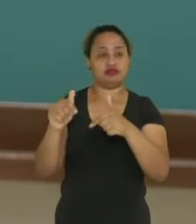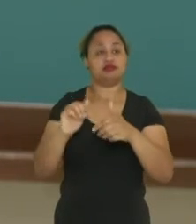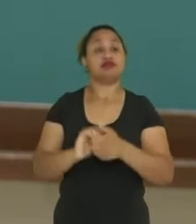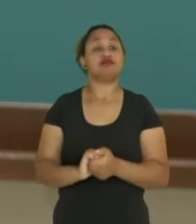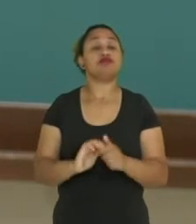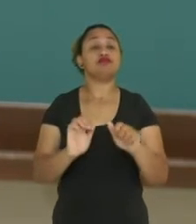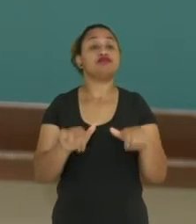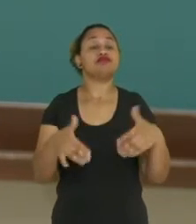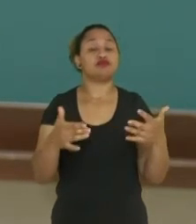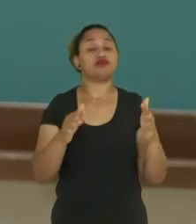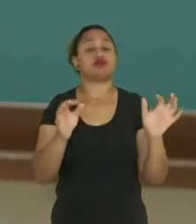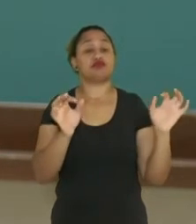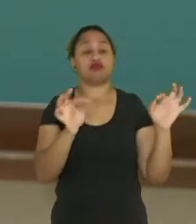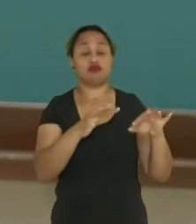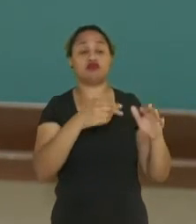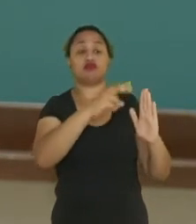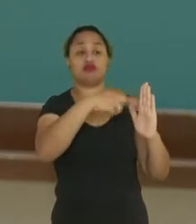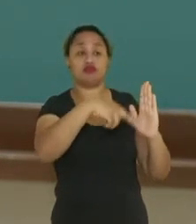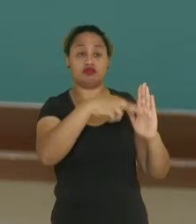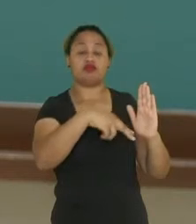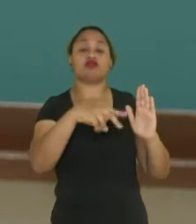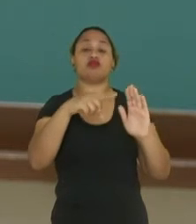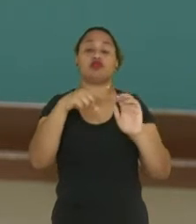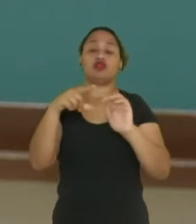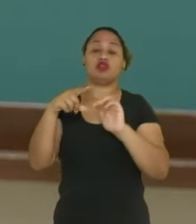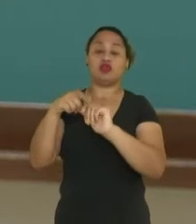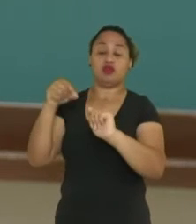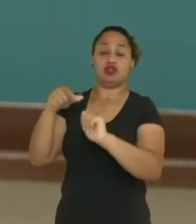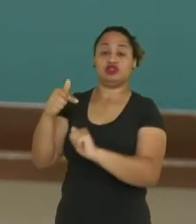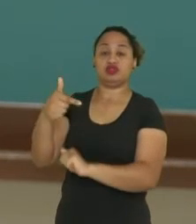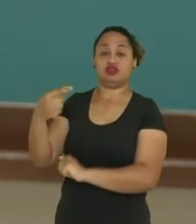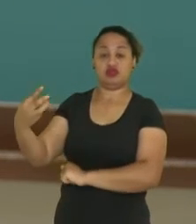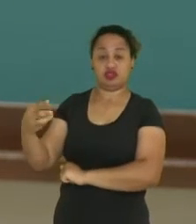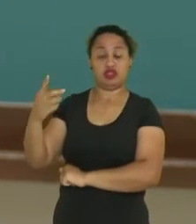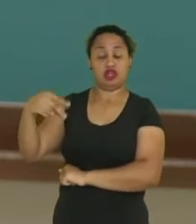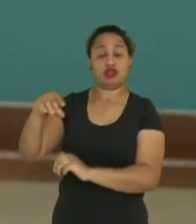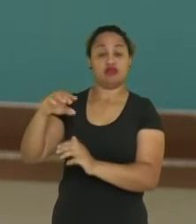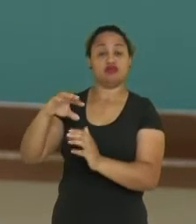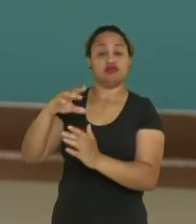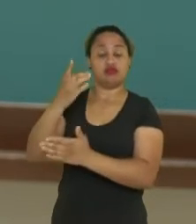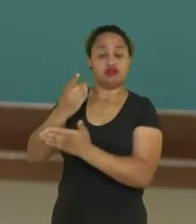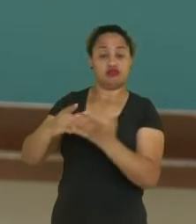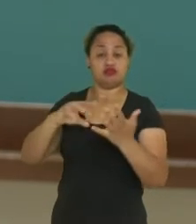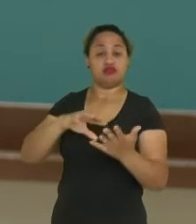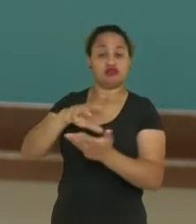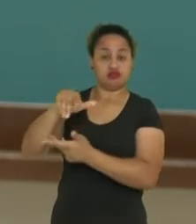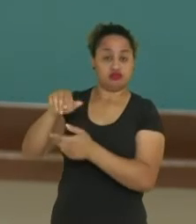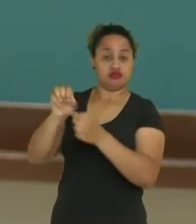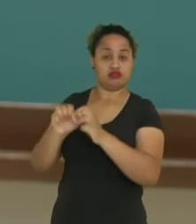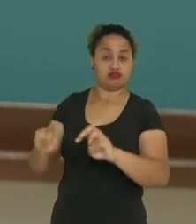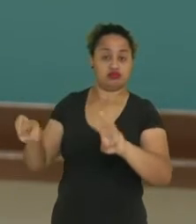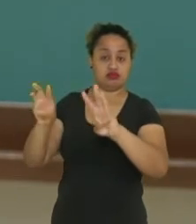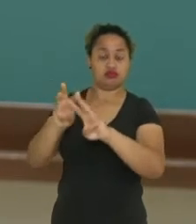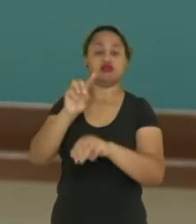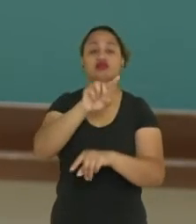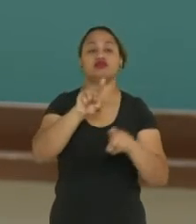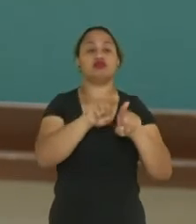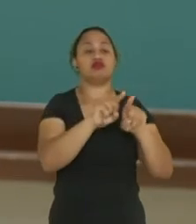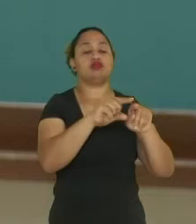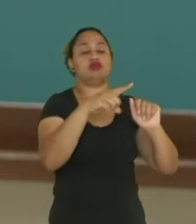Ok, encerramos a leitura do artigo 23 da Declaração e também do artigo 69 do